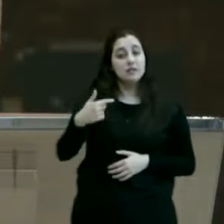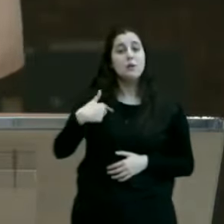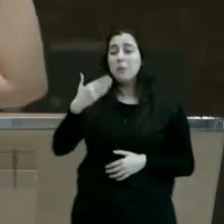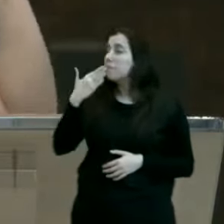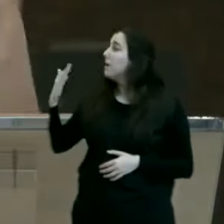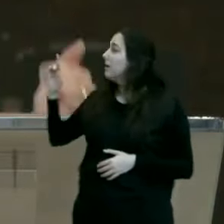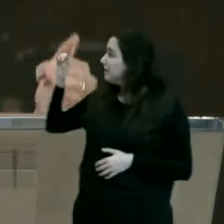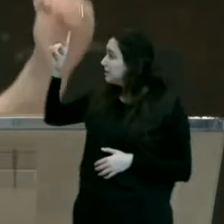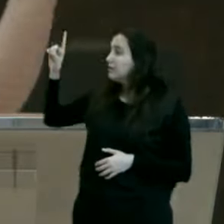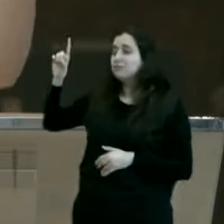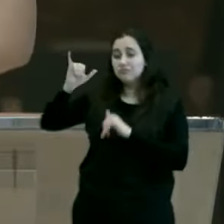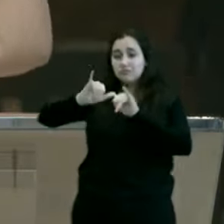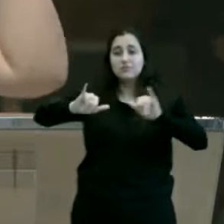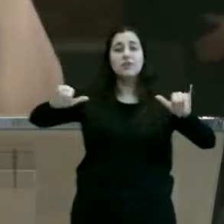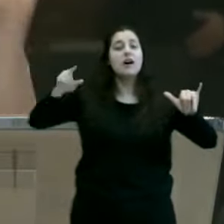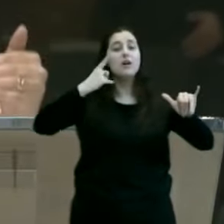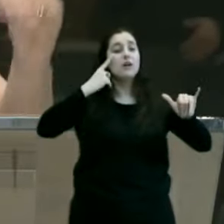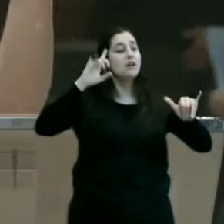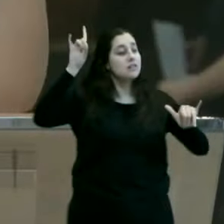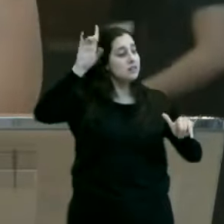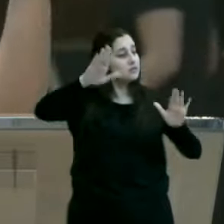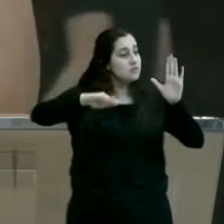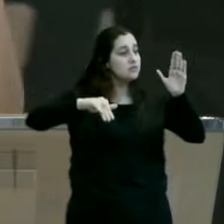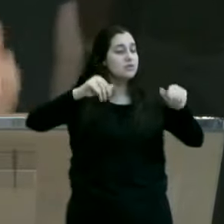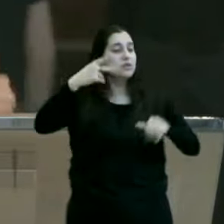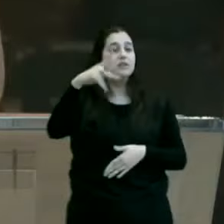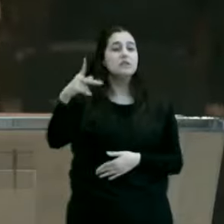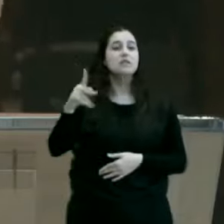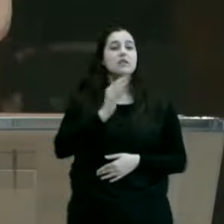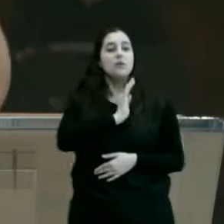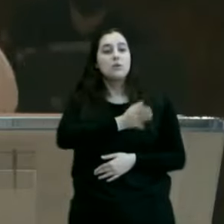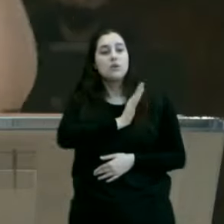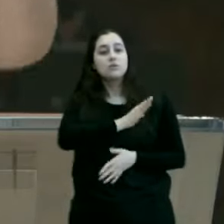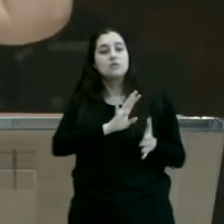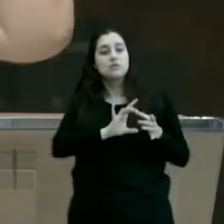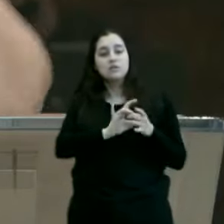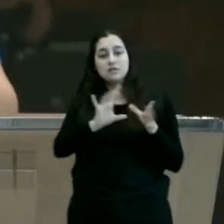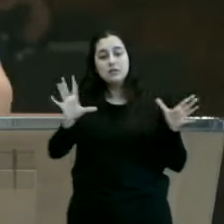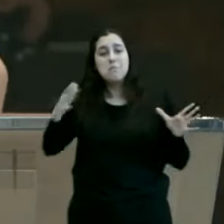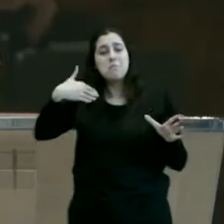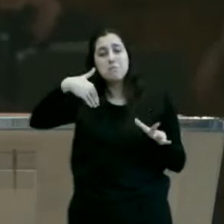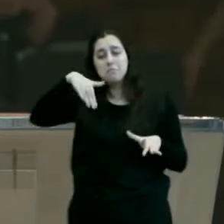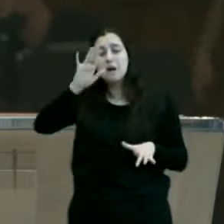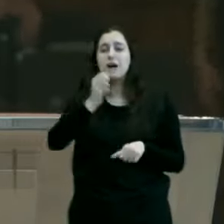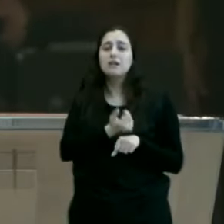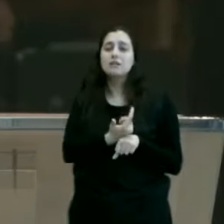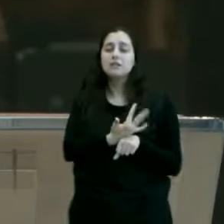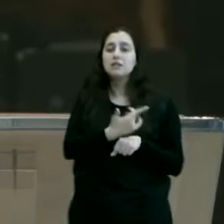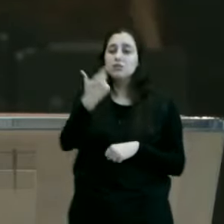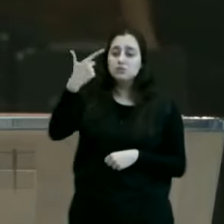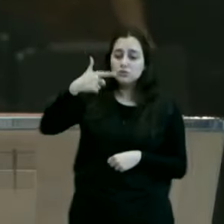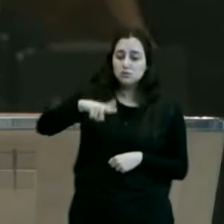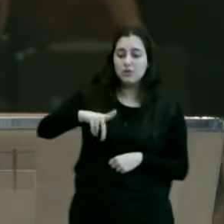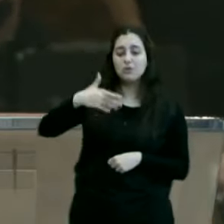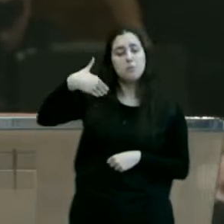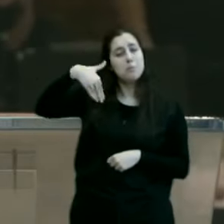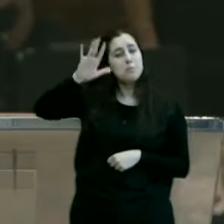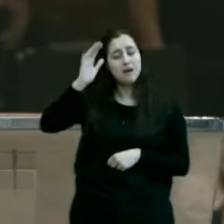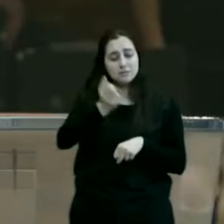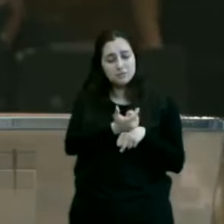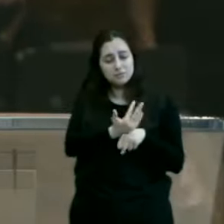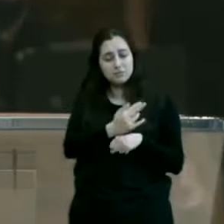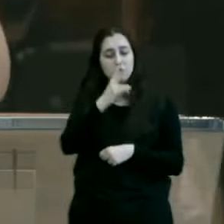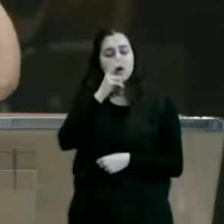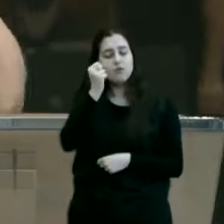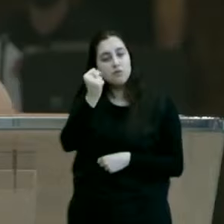Senhor está te chamando para permitir que o seu coração se torne mais ardente hoje, mais avivado,